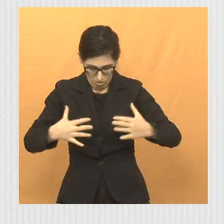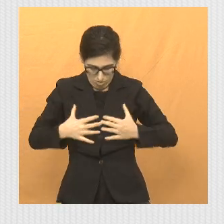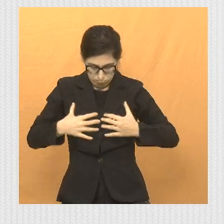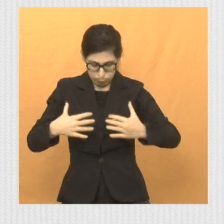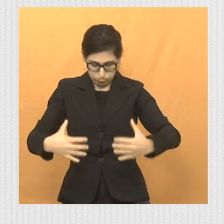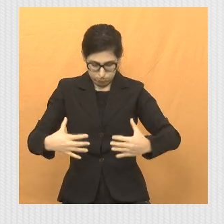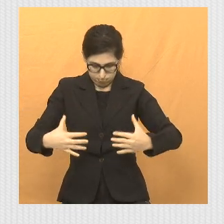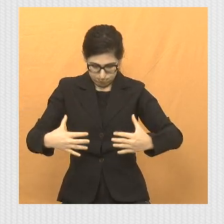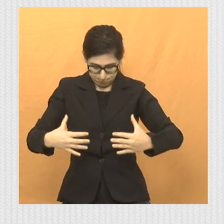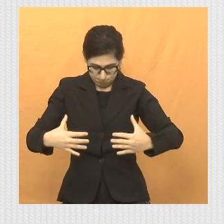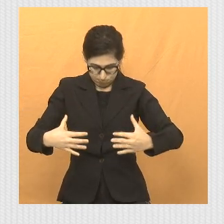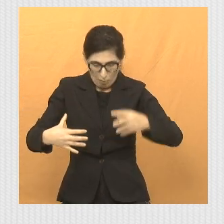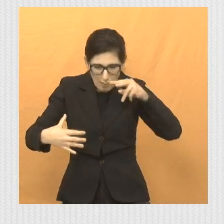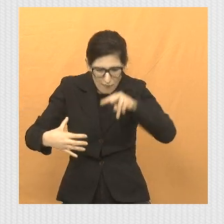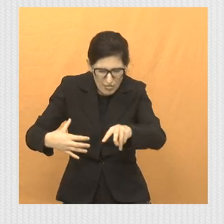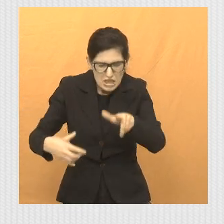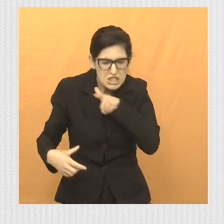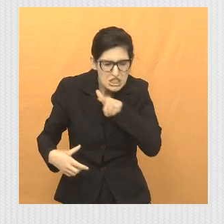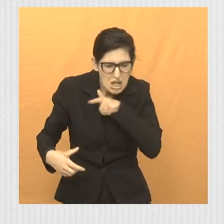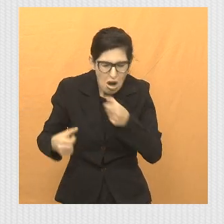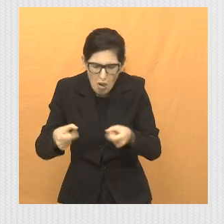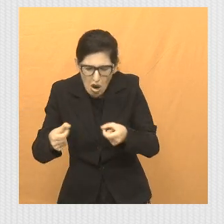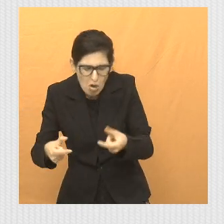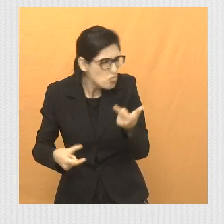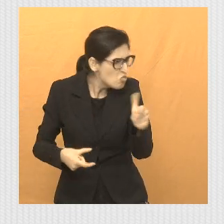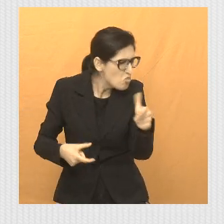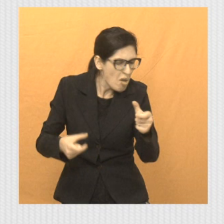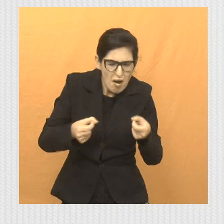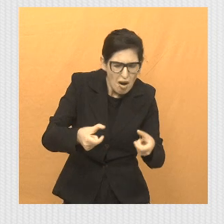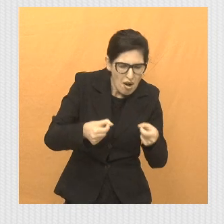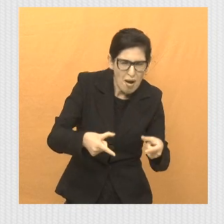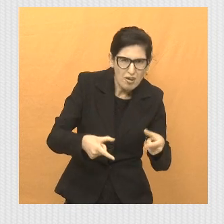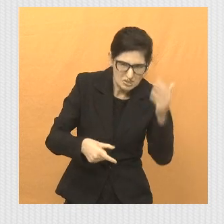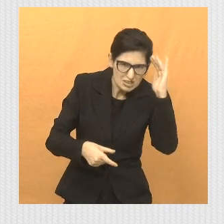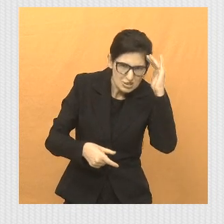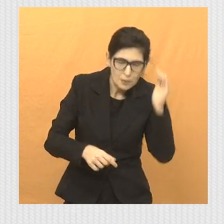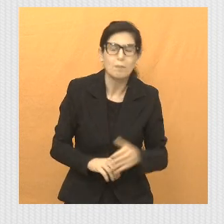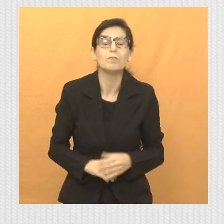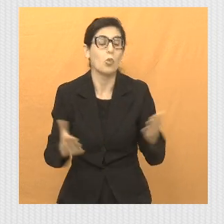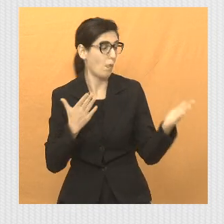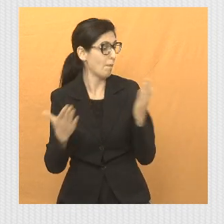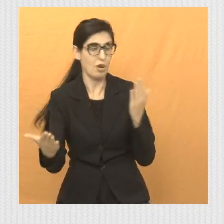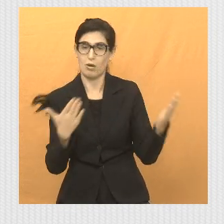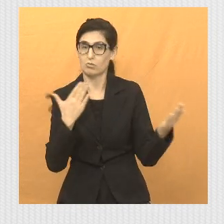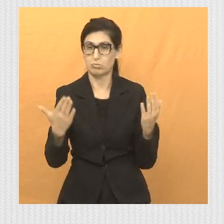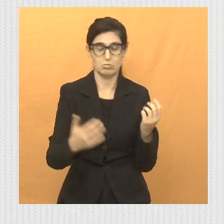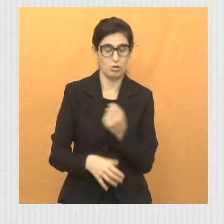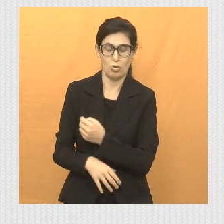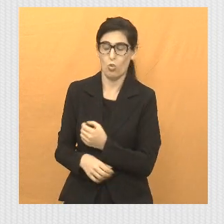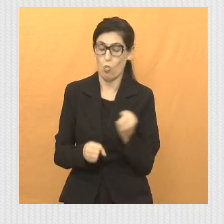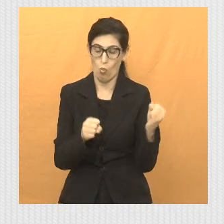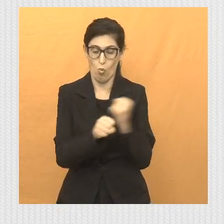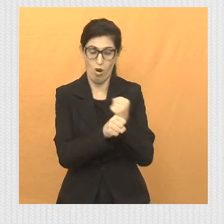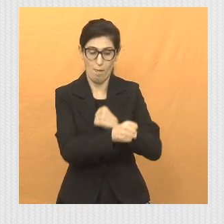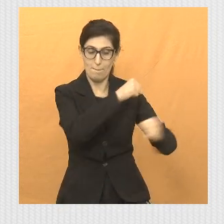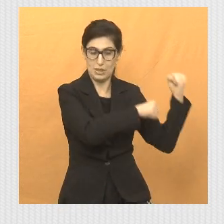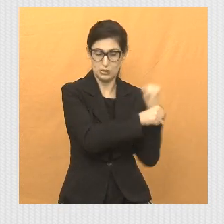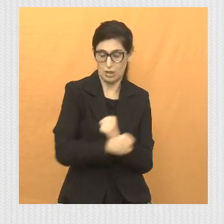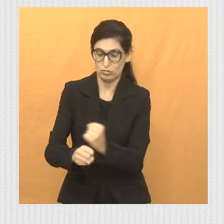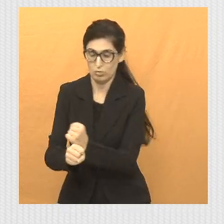em 2019, se comparadas a 2018. No entanto, todos os outros exames,